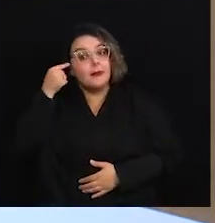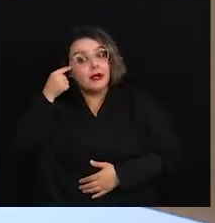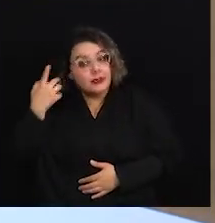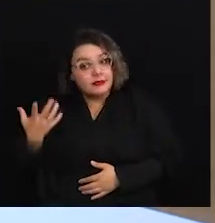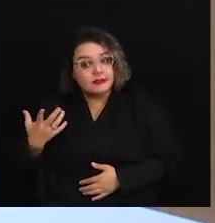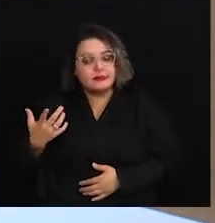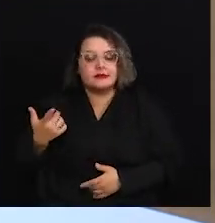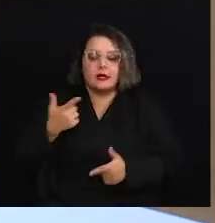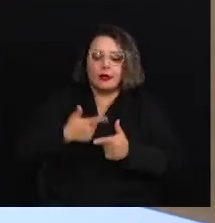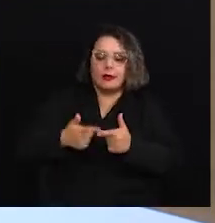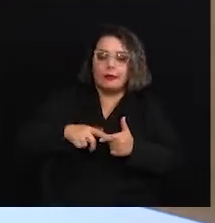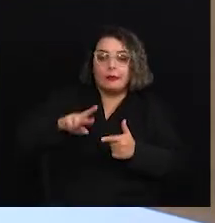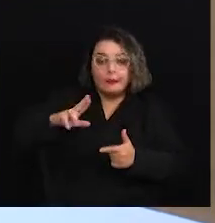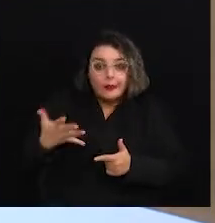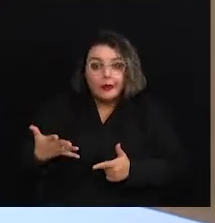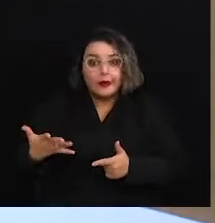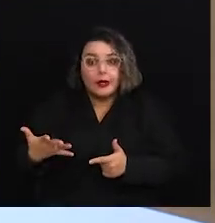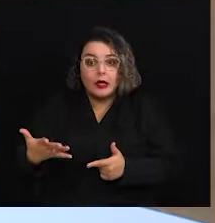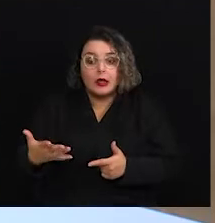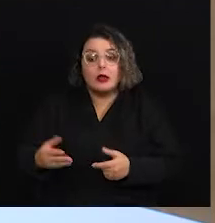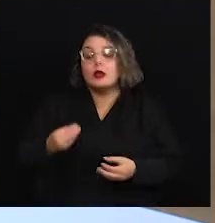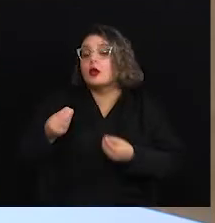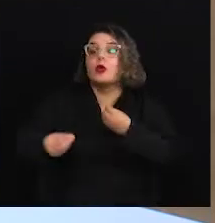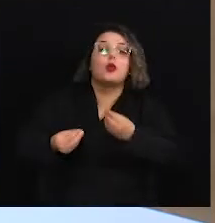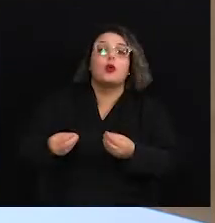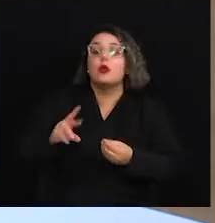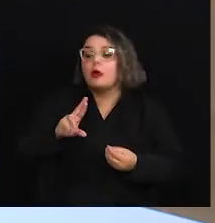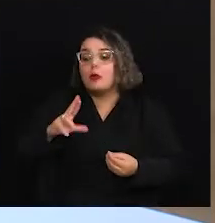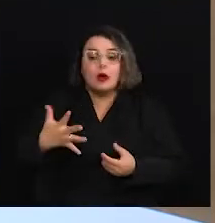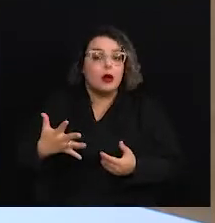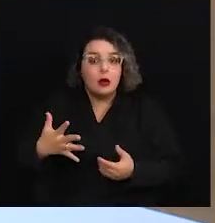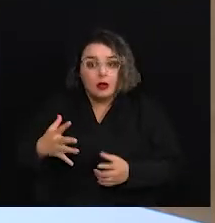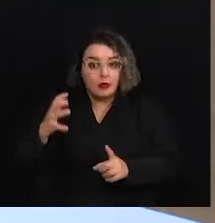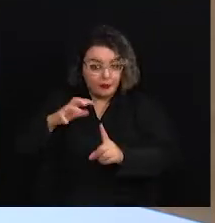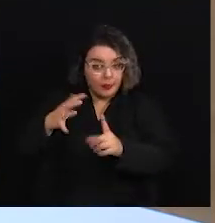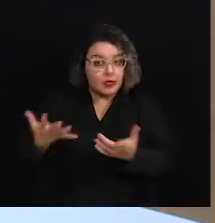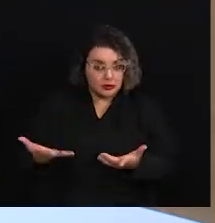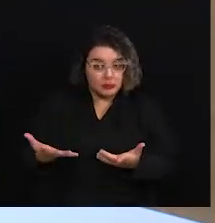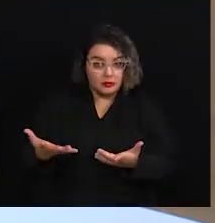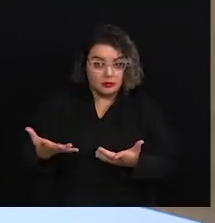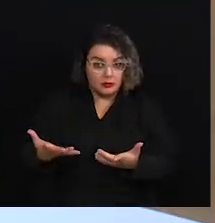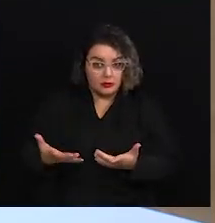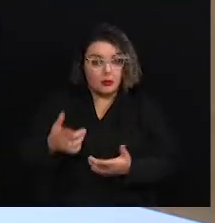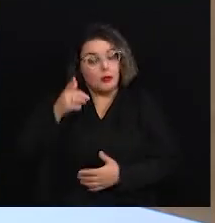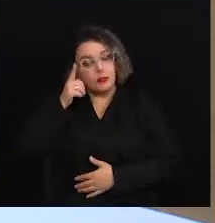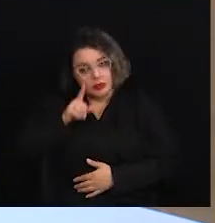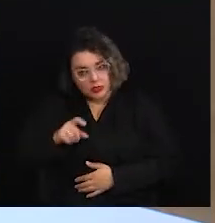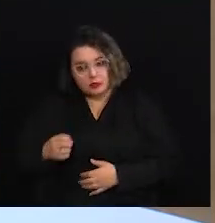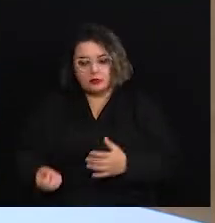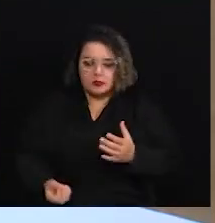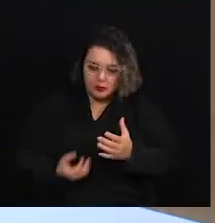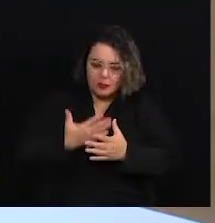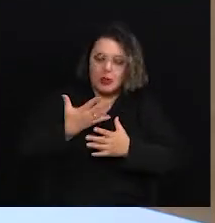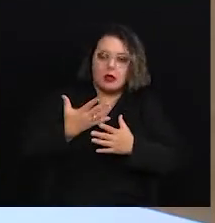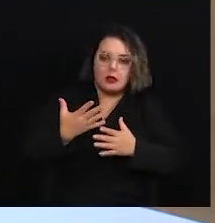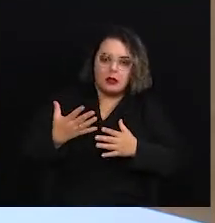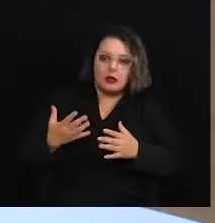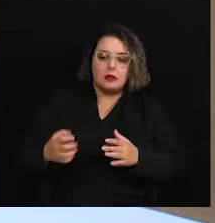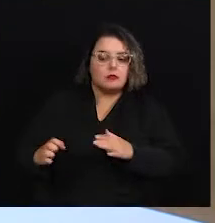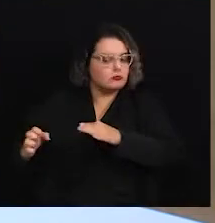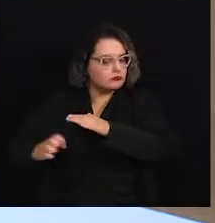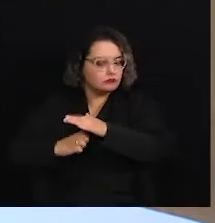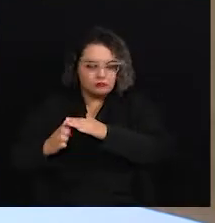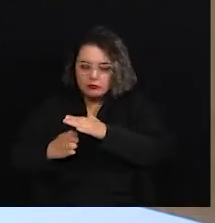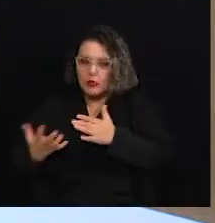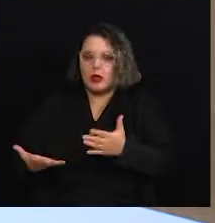solução, entender o cliente, a dor e como que nossa solução precisa impactar positivamente, a gente tem que tem que ir criando cara para a nossa